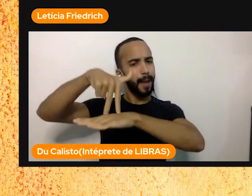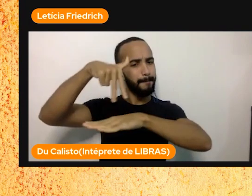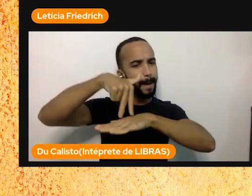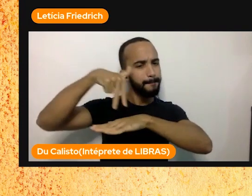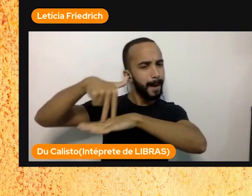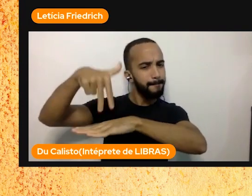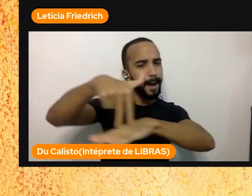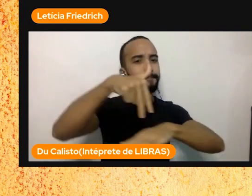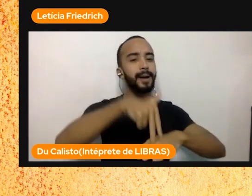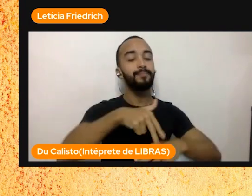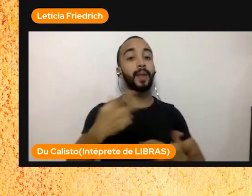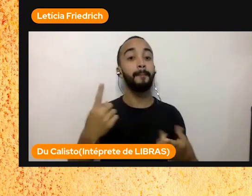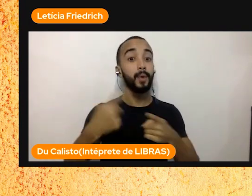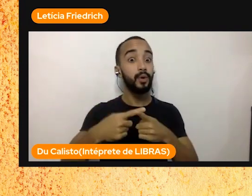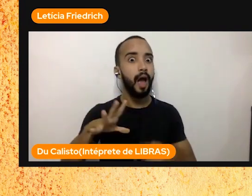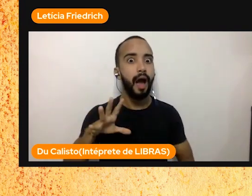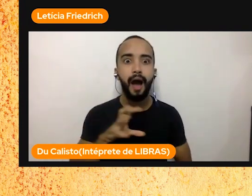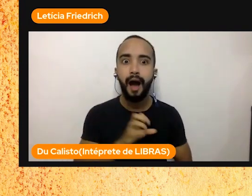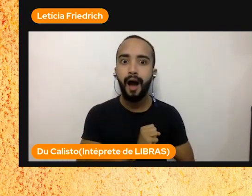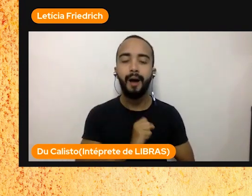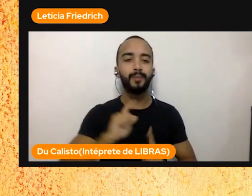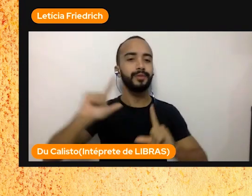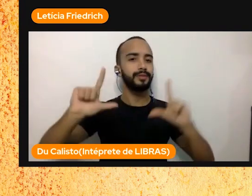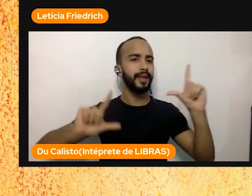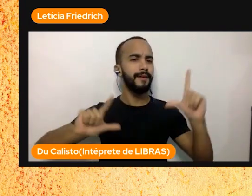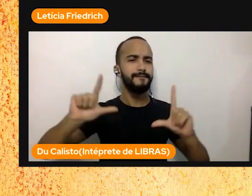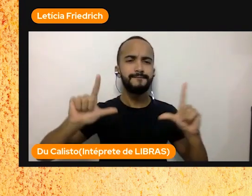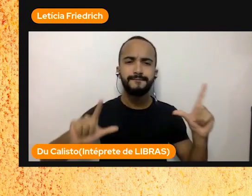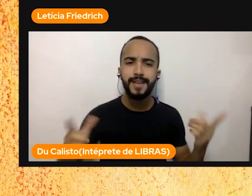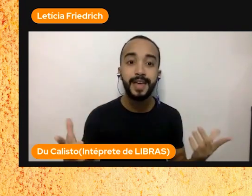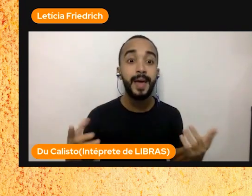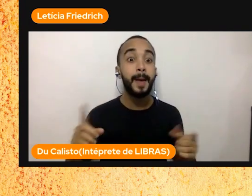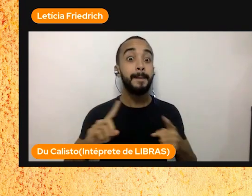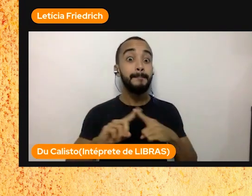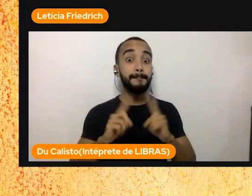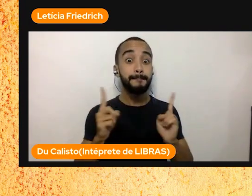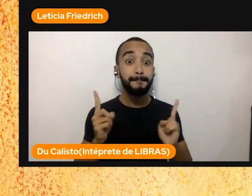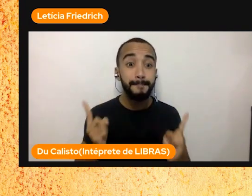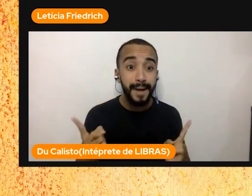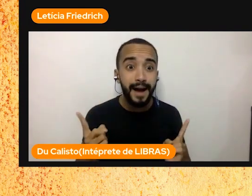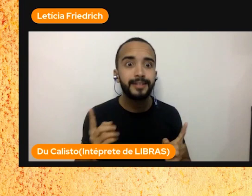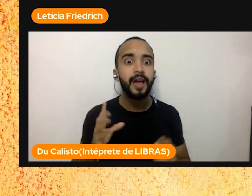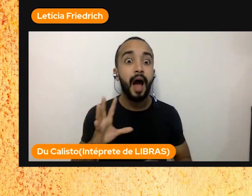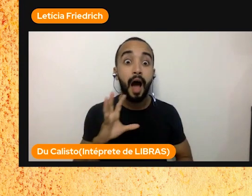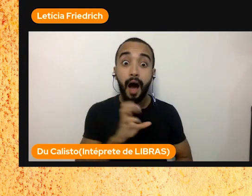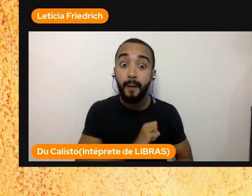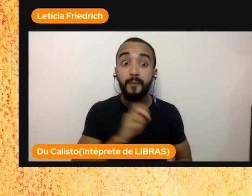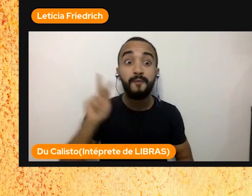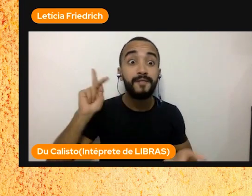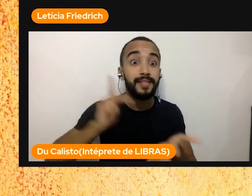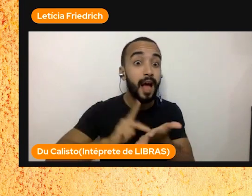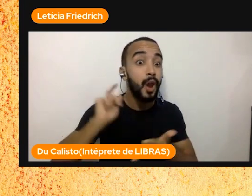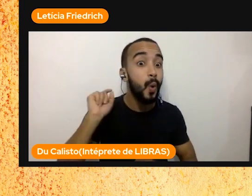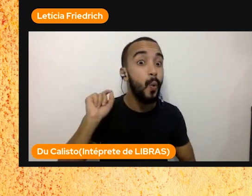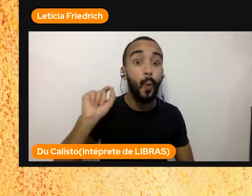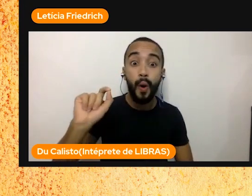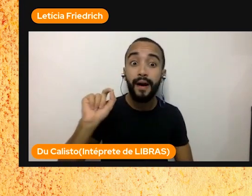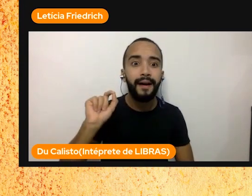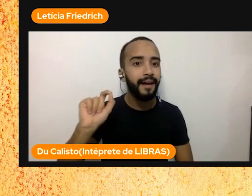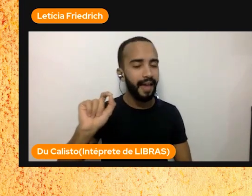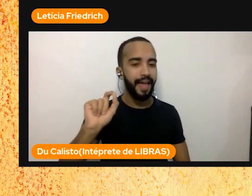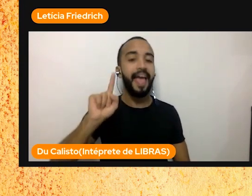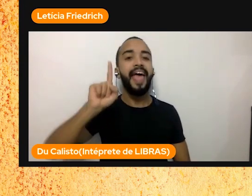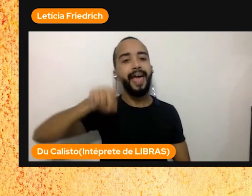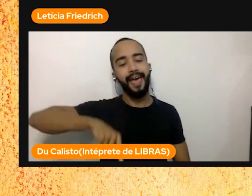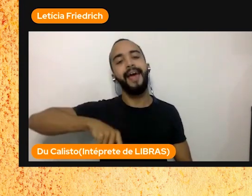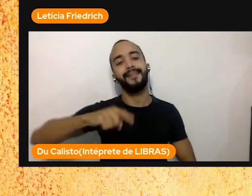eu adoro televisão, eu adoro streaming, mas eu gosto do cinema, sabe? Eu quero ver os filmes no cinema, no festival, eu